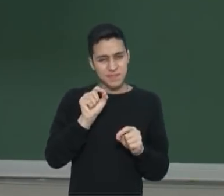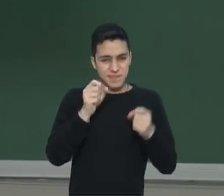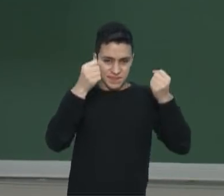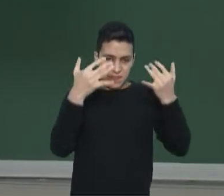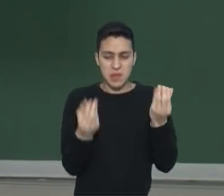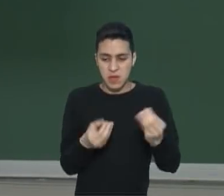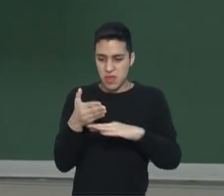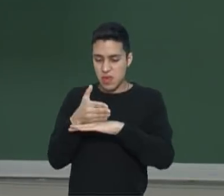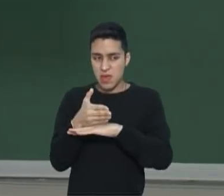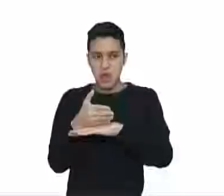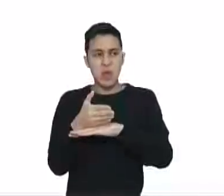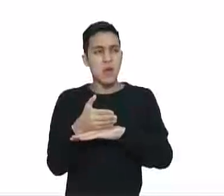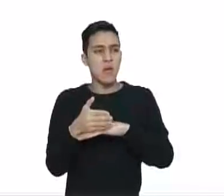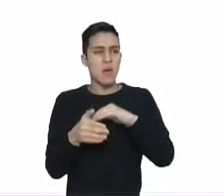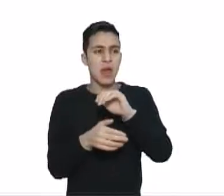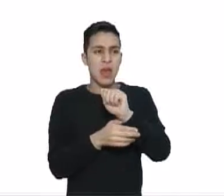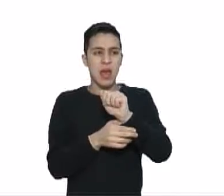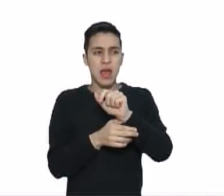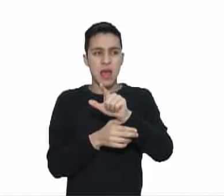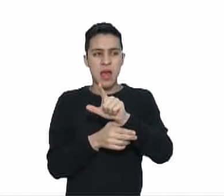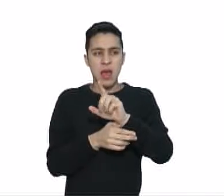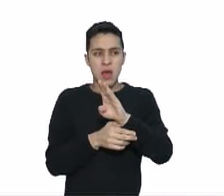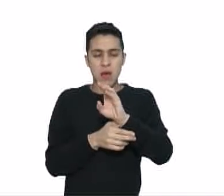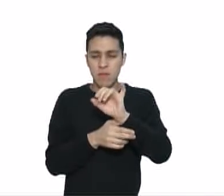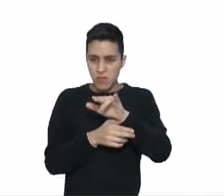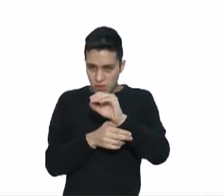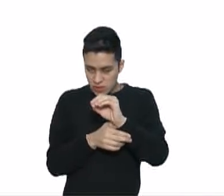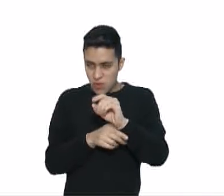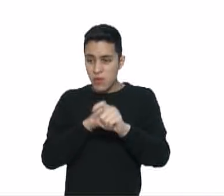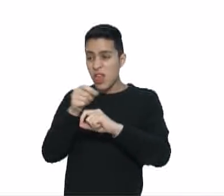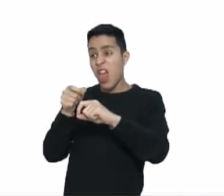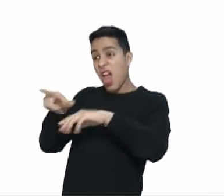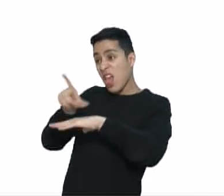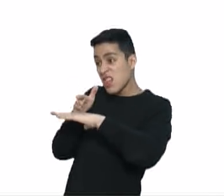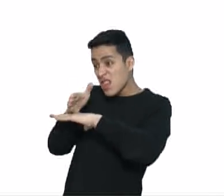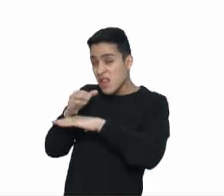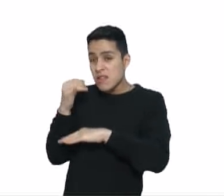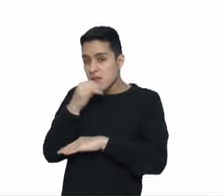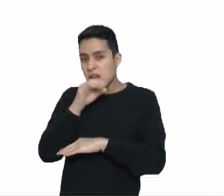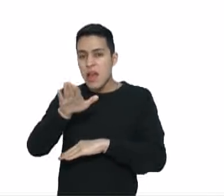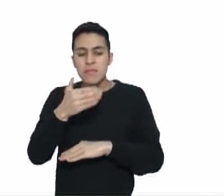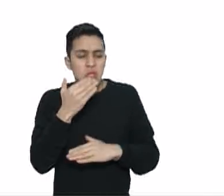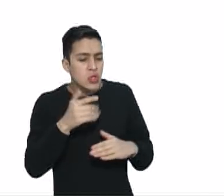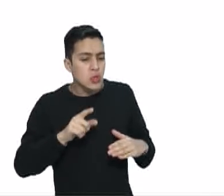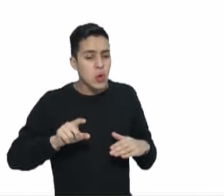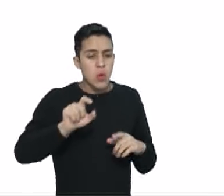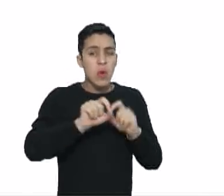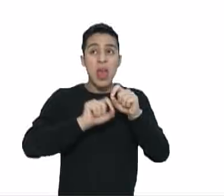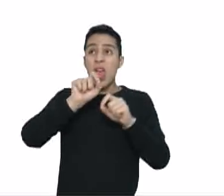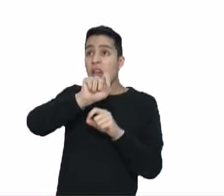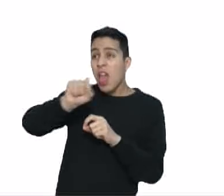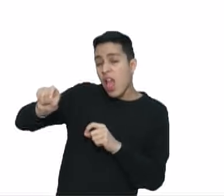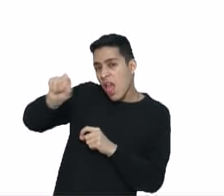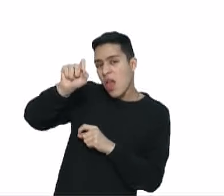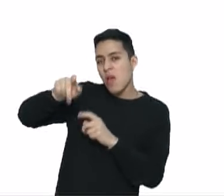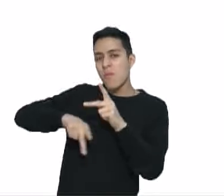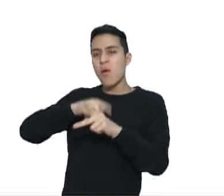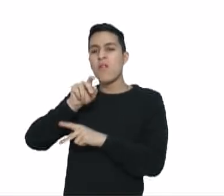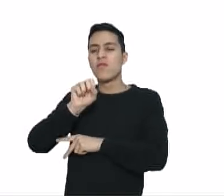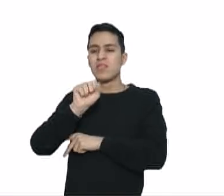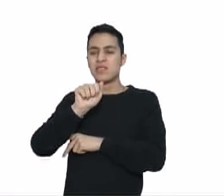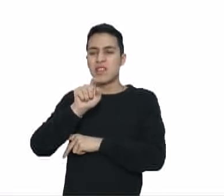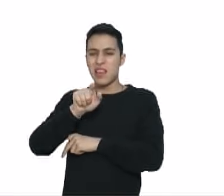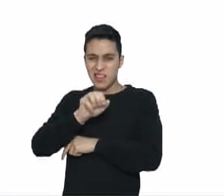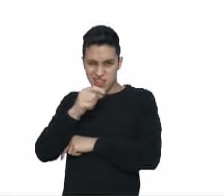verdade, Alboino, antes de partir para a Itália com os lombardos, pediu auxílio aos seus velhos amigos saxões. Então a gente pode pensar